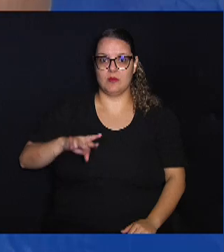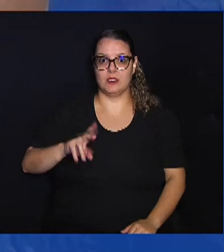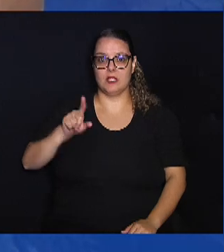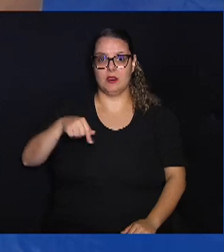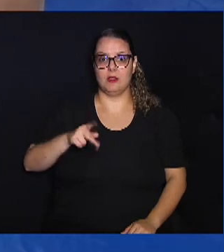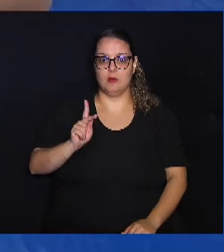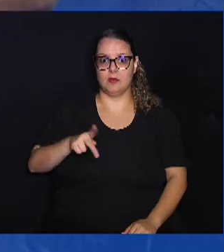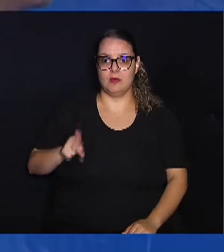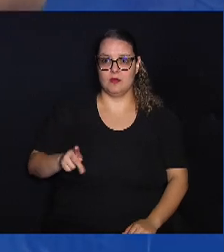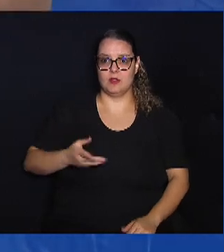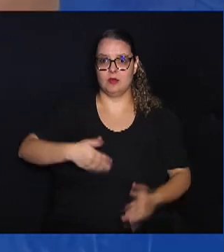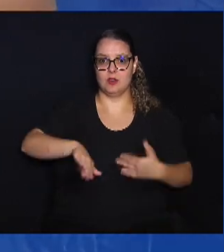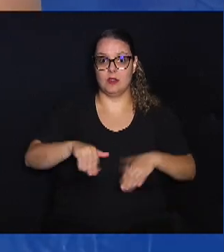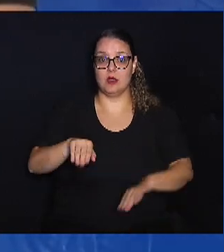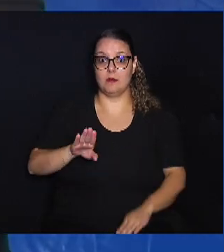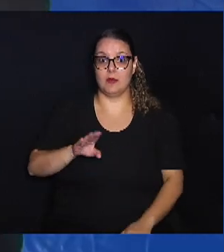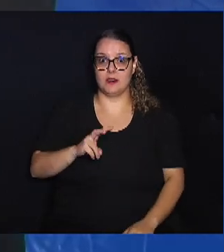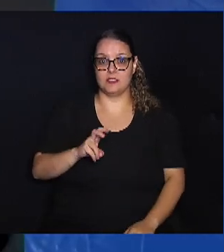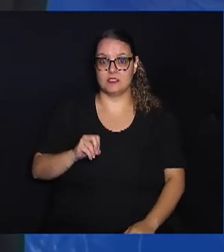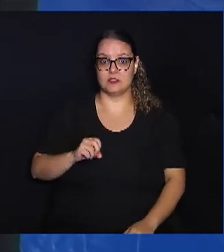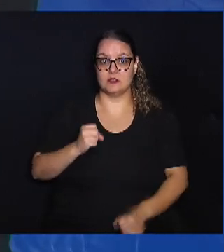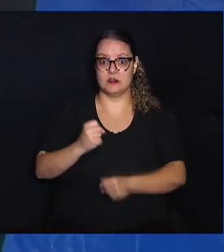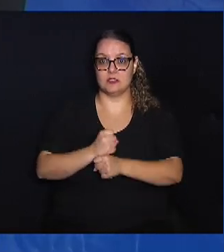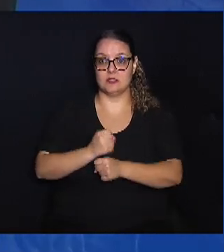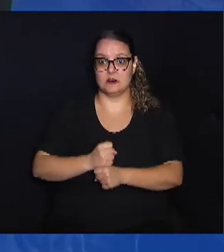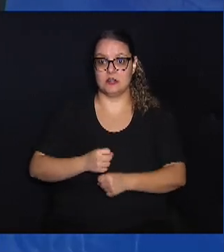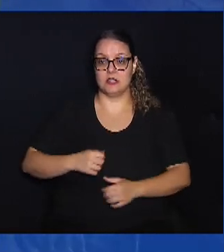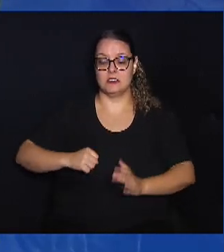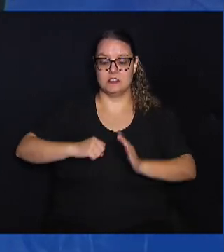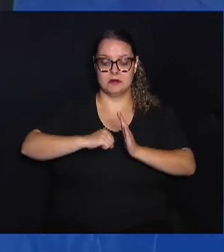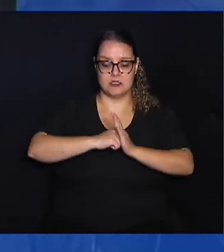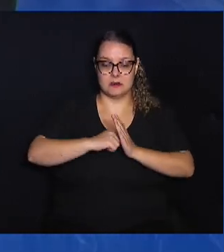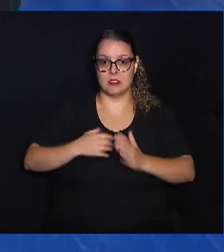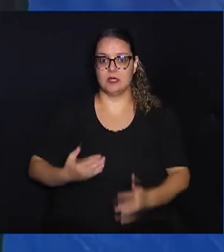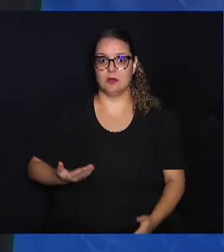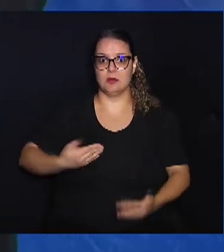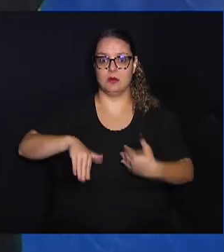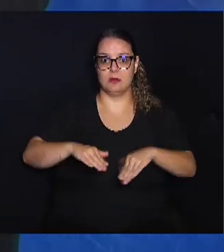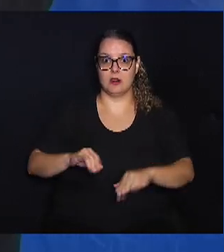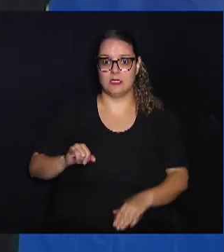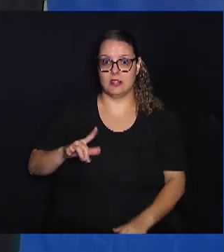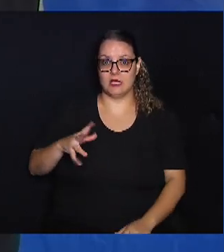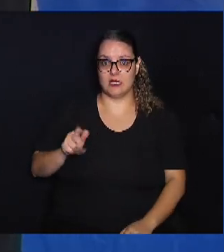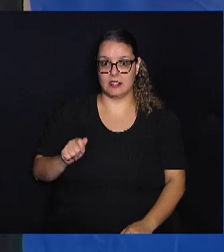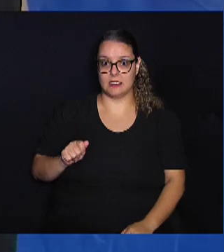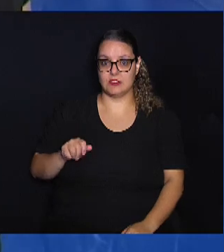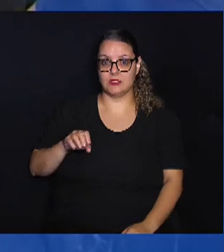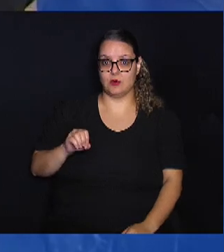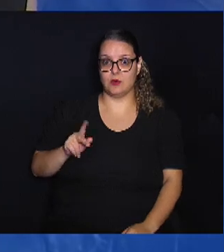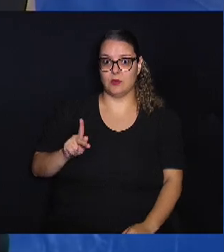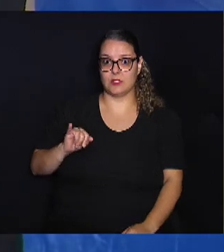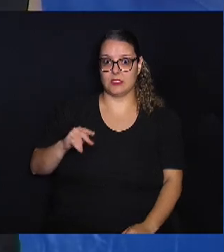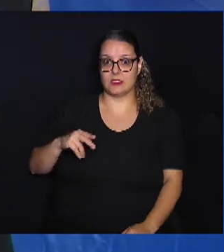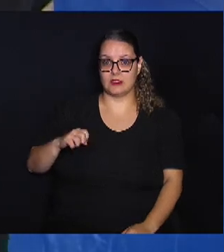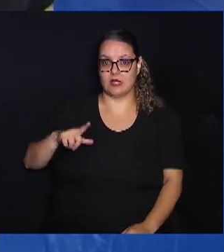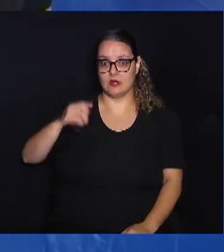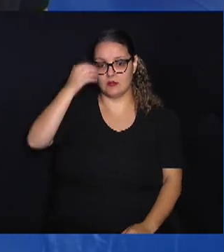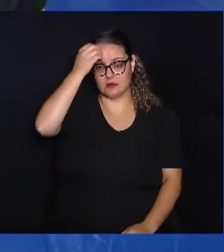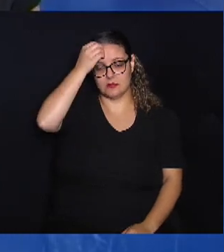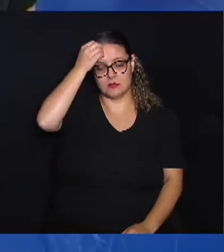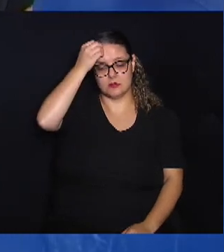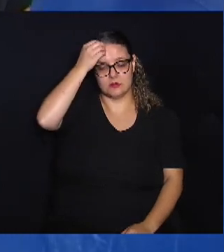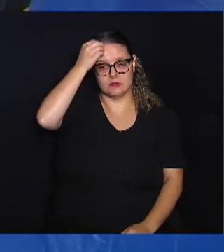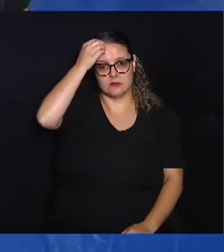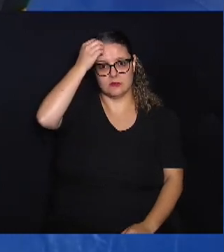Karatê há mais de 50 anos. Ô sensei, o Karatê surgiu na ilha de Okinawa, no Japão, é isso mesmo? É isso